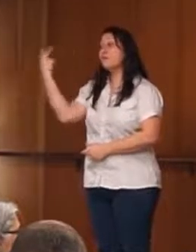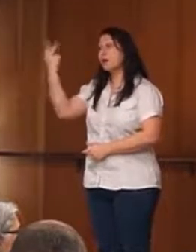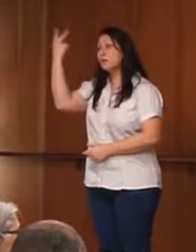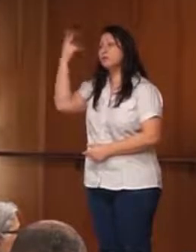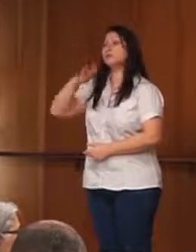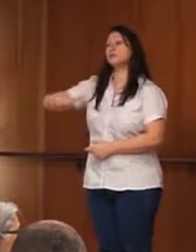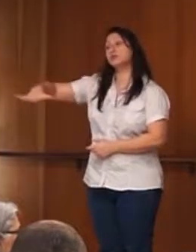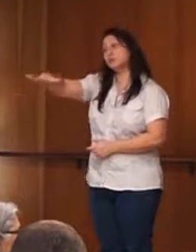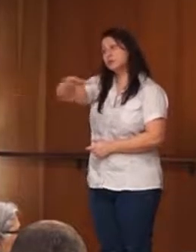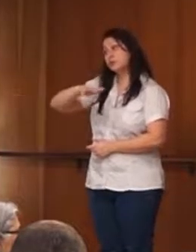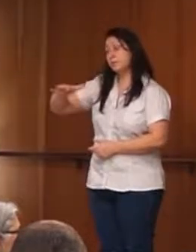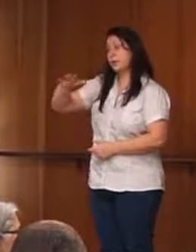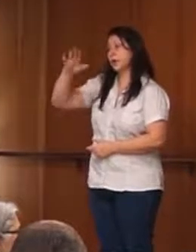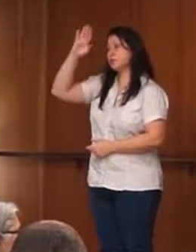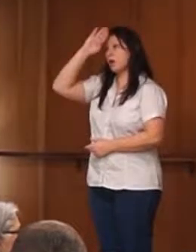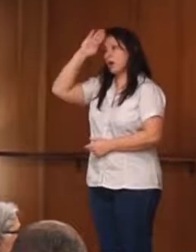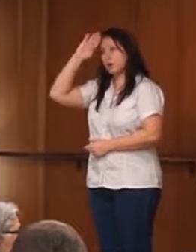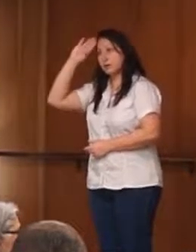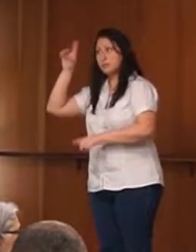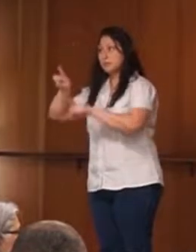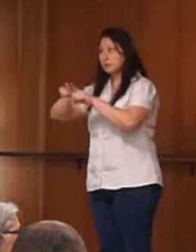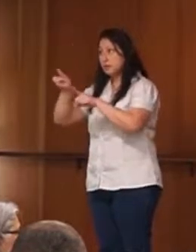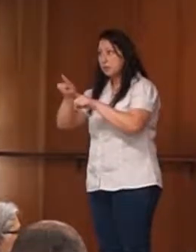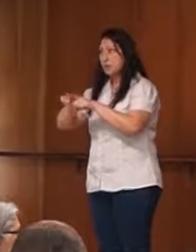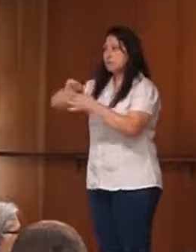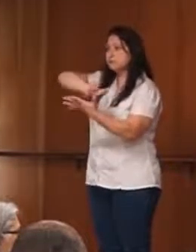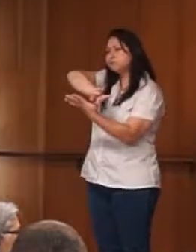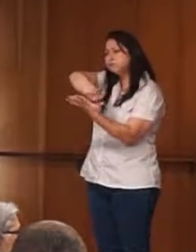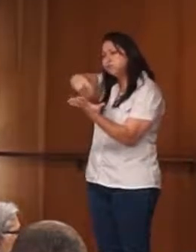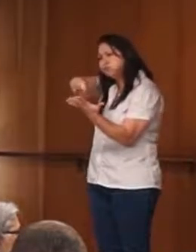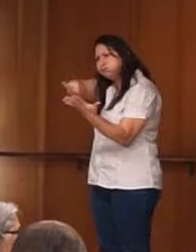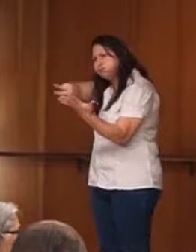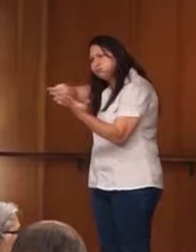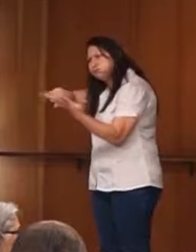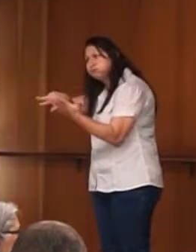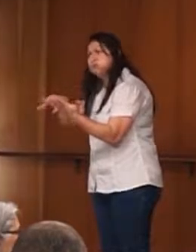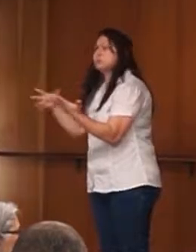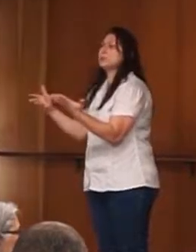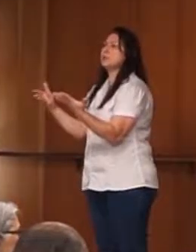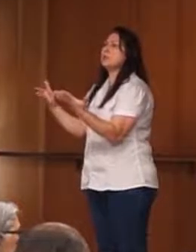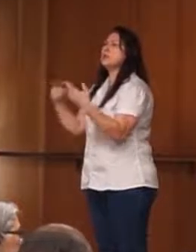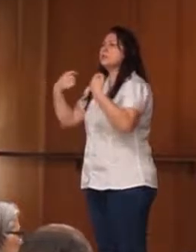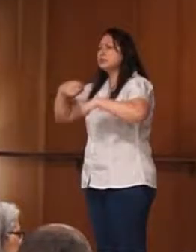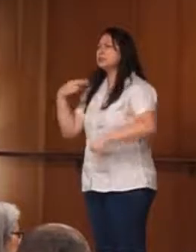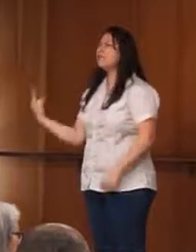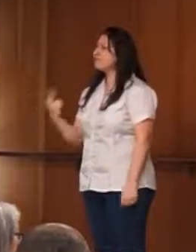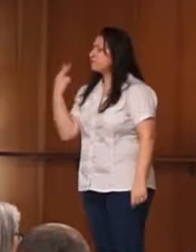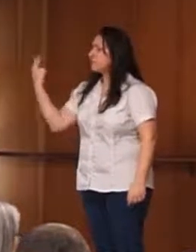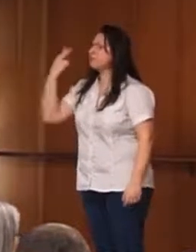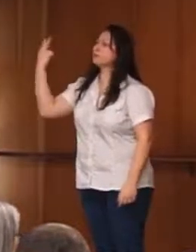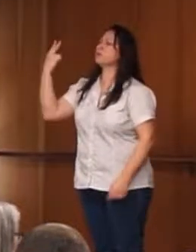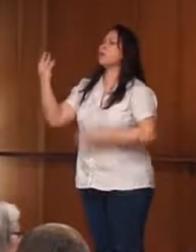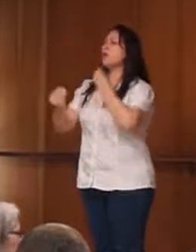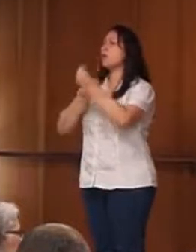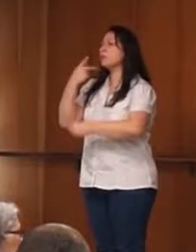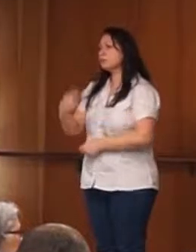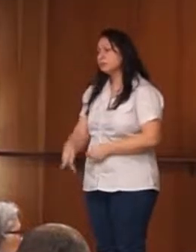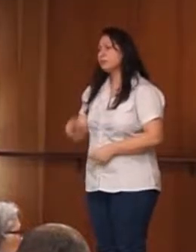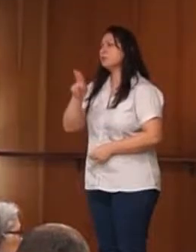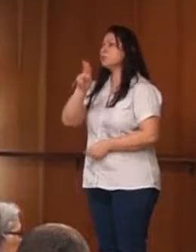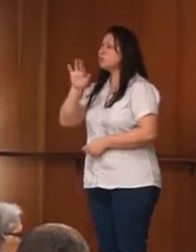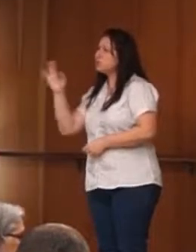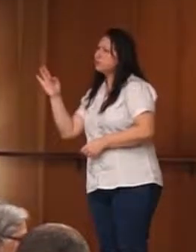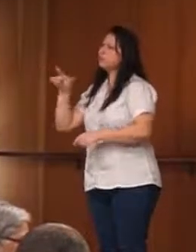espaço acadêmico como um espaço de pluralidade e diversidade que merece ser valorizado, como a universidade vem